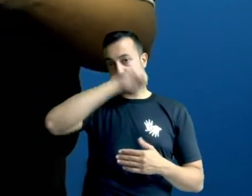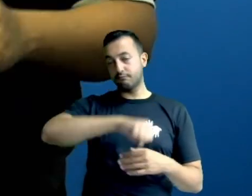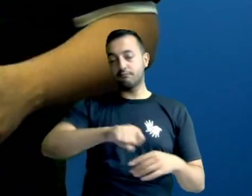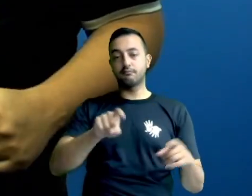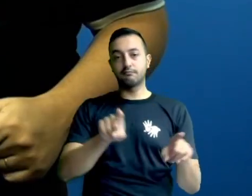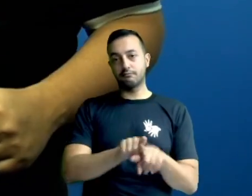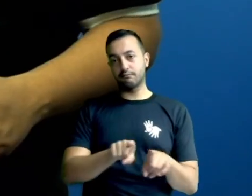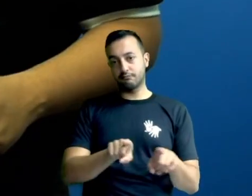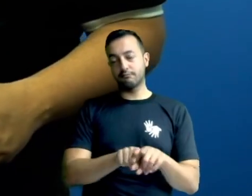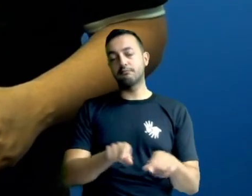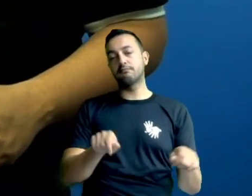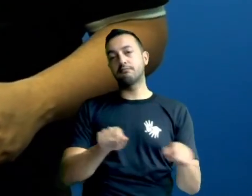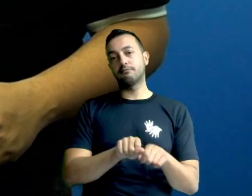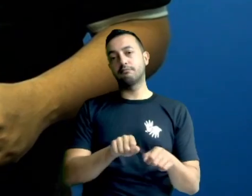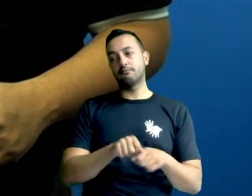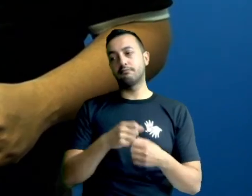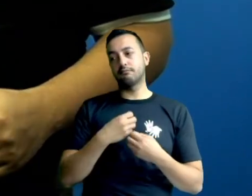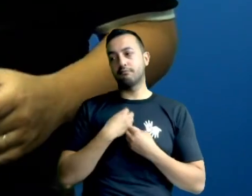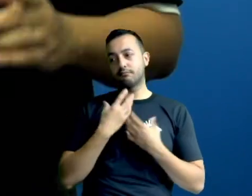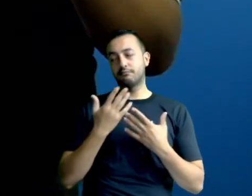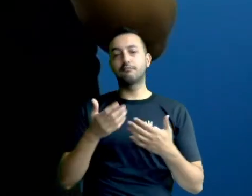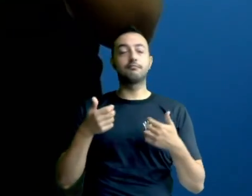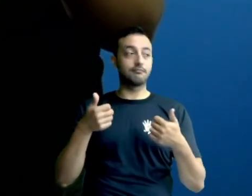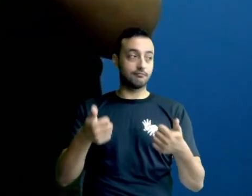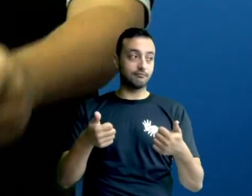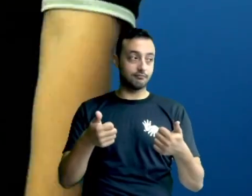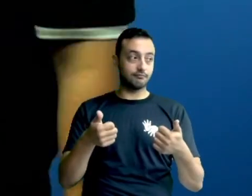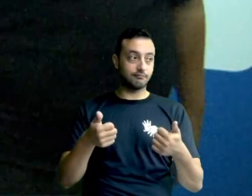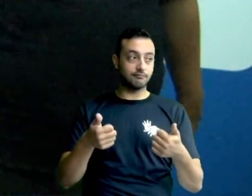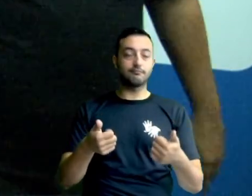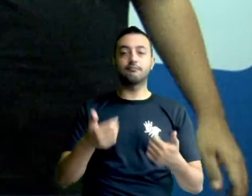a fazer um poema. Tá bom, gente?